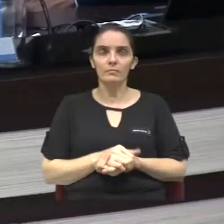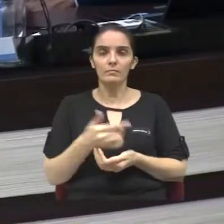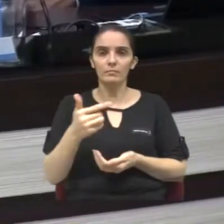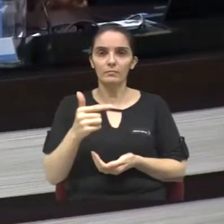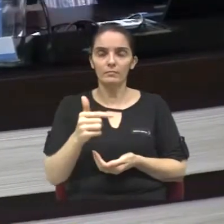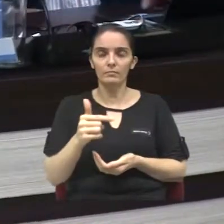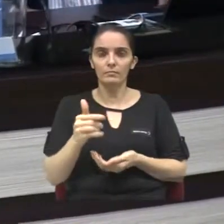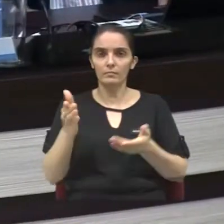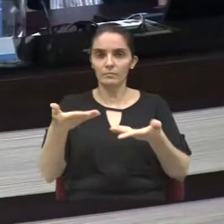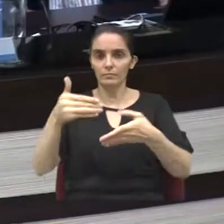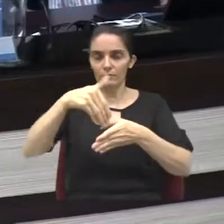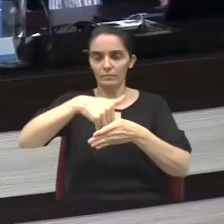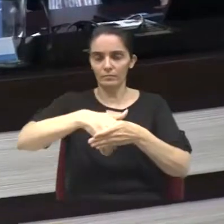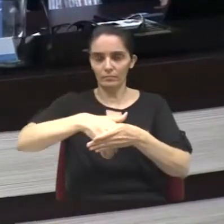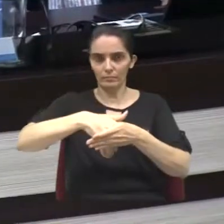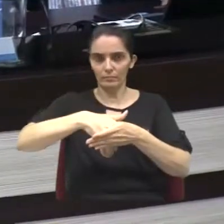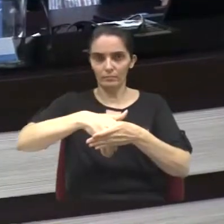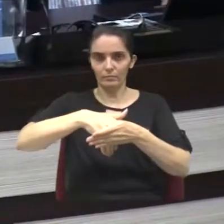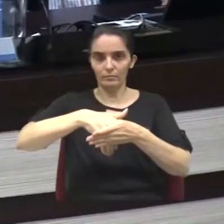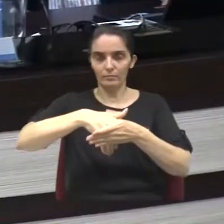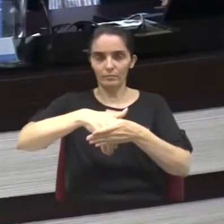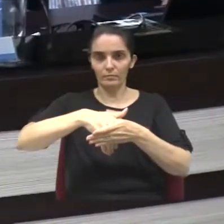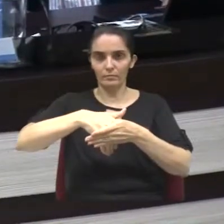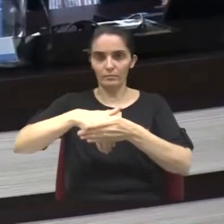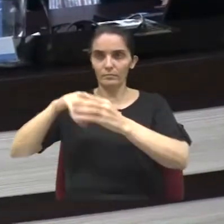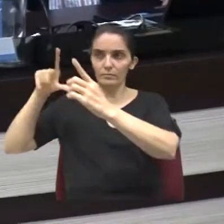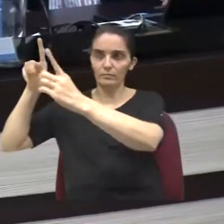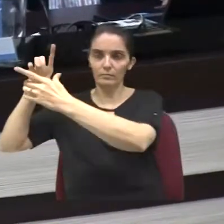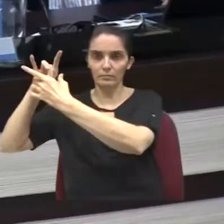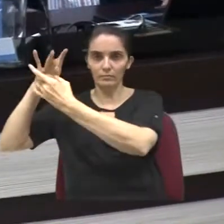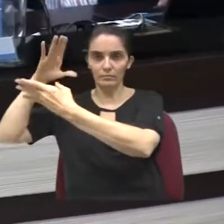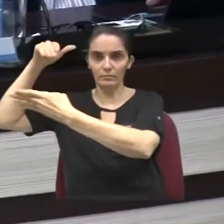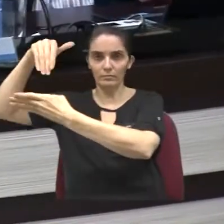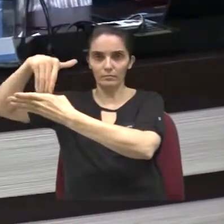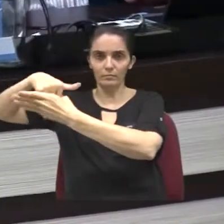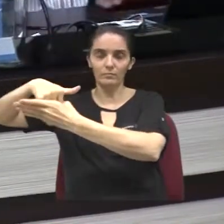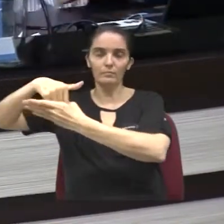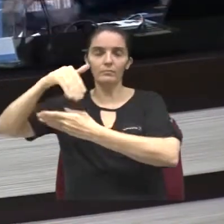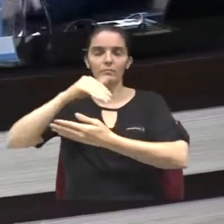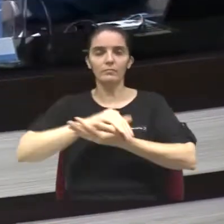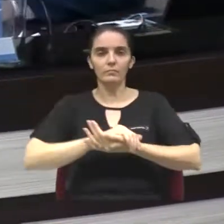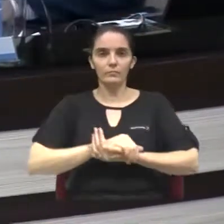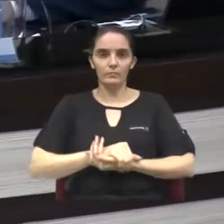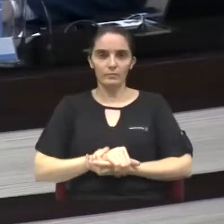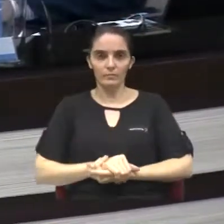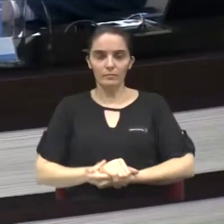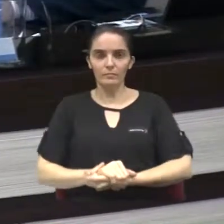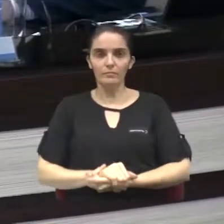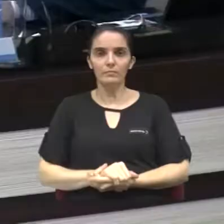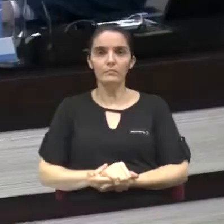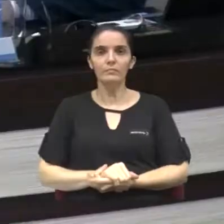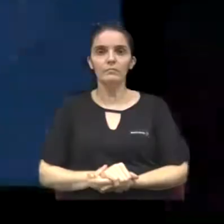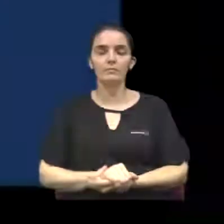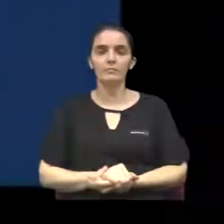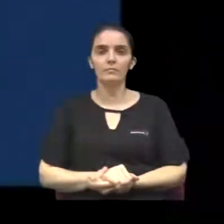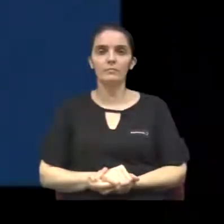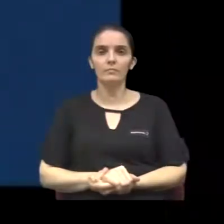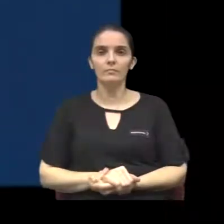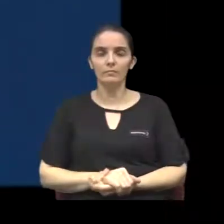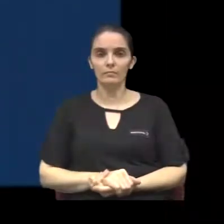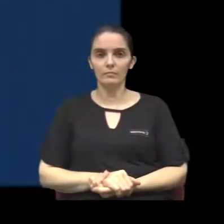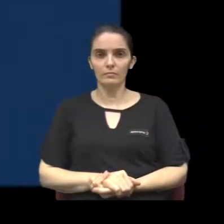Não havendo, vai à votação, e está aberto o painel de votação. Senhores vereadores, registrem o voto.